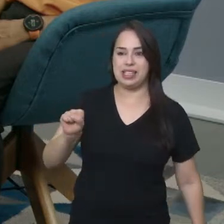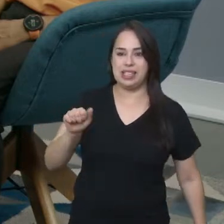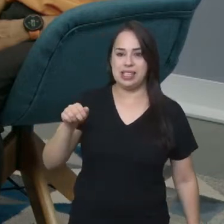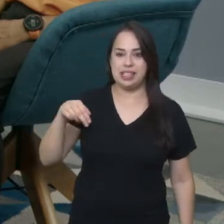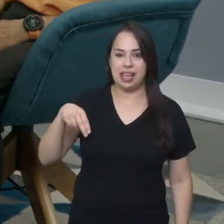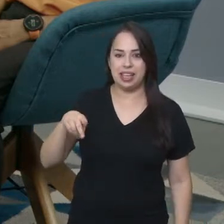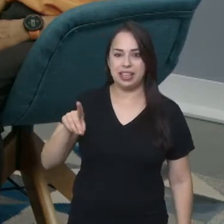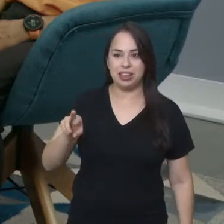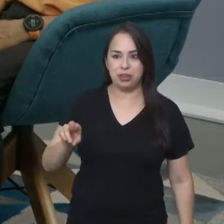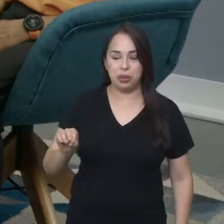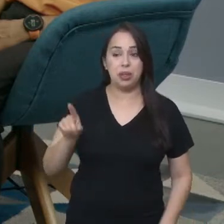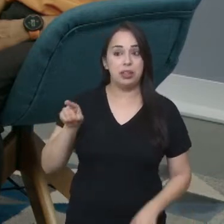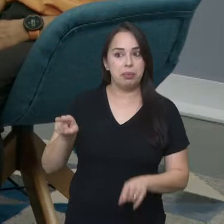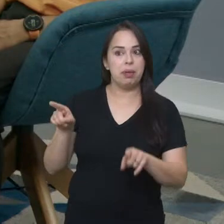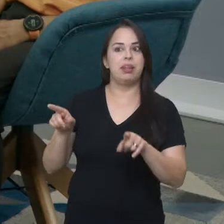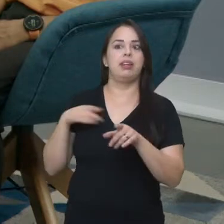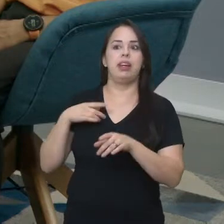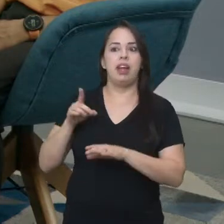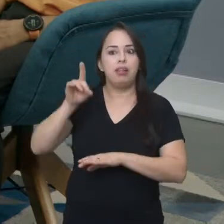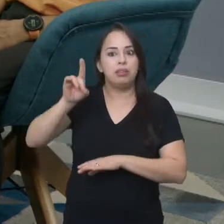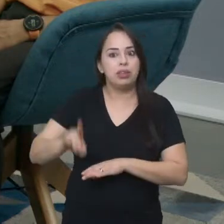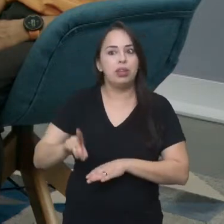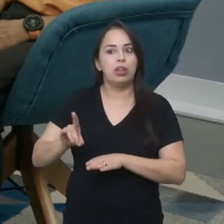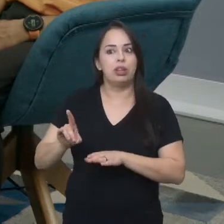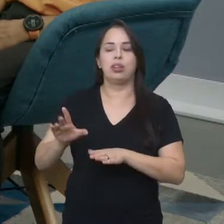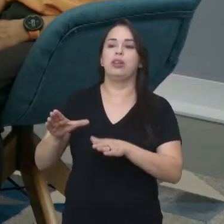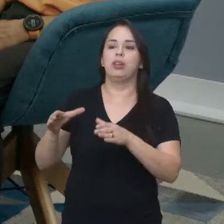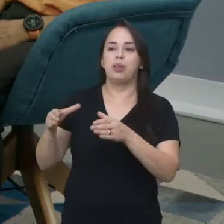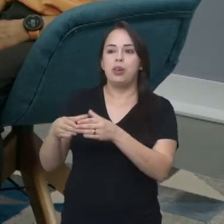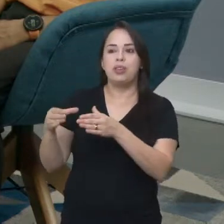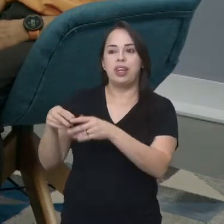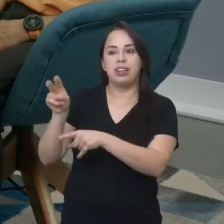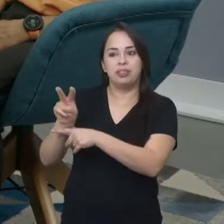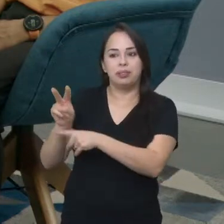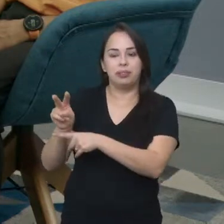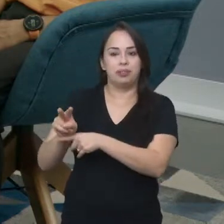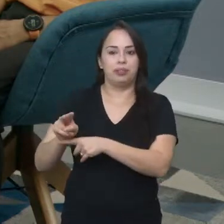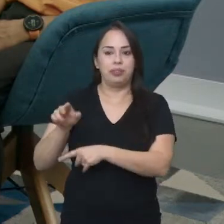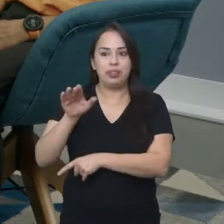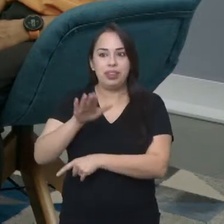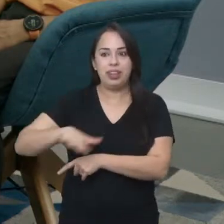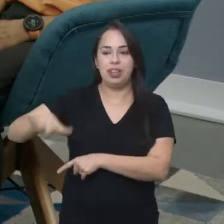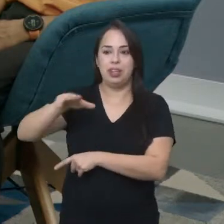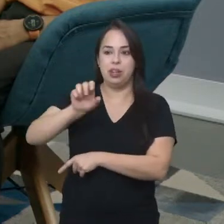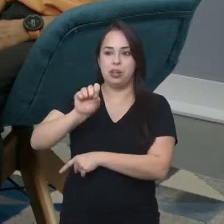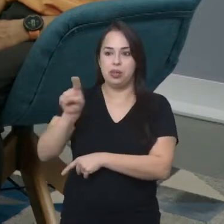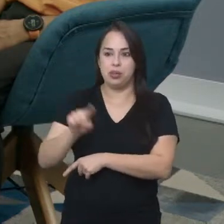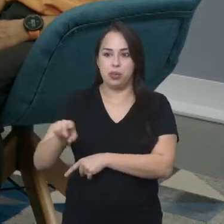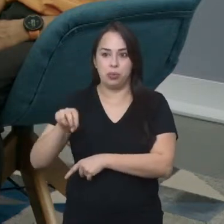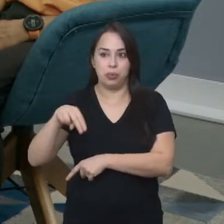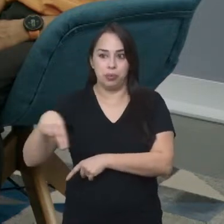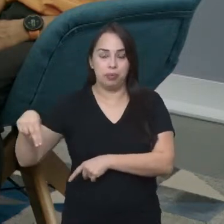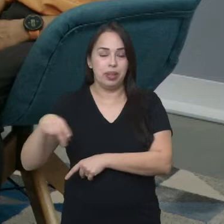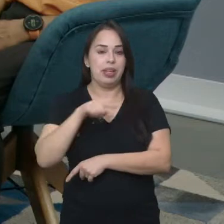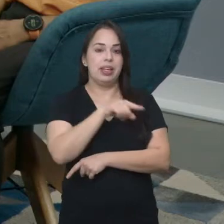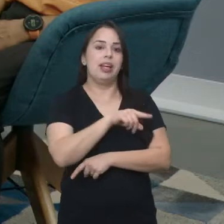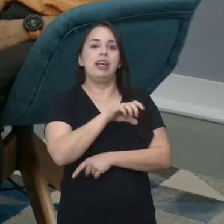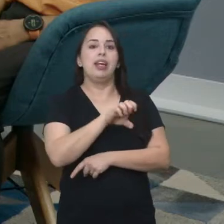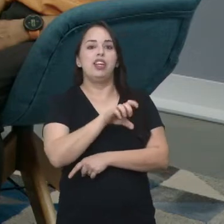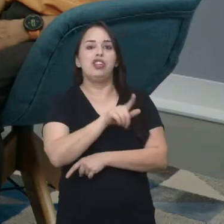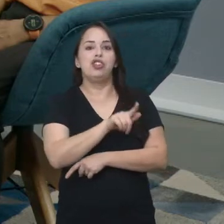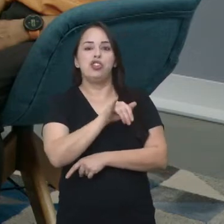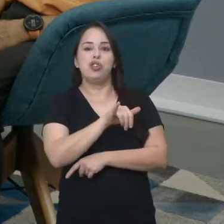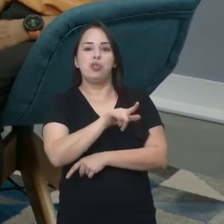atual coordenador do Conselho Tutelar da região sul da cidade, e o Gilson dos Santos, que é advogado e diretor do SEDECA,